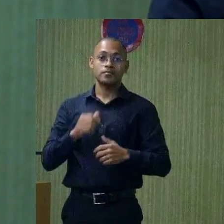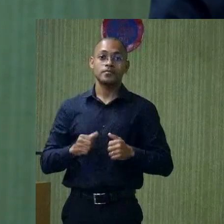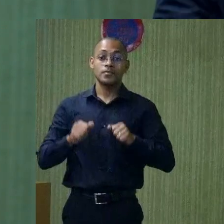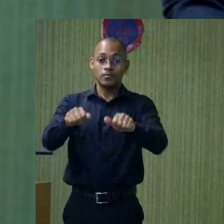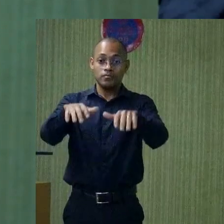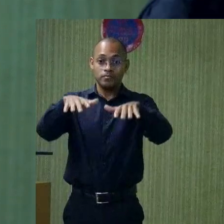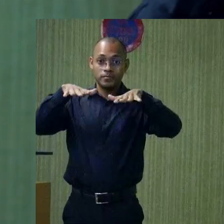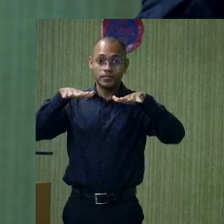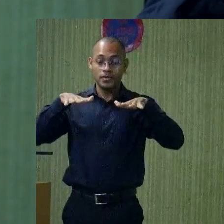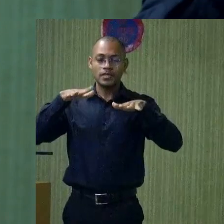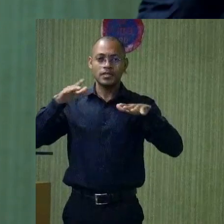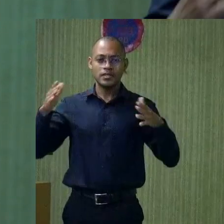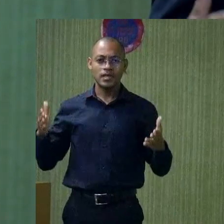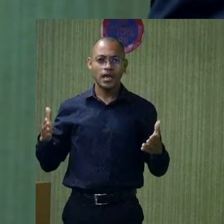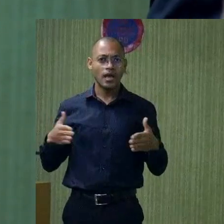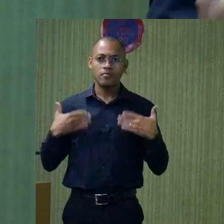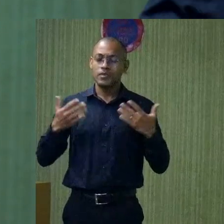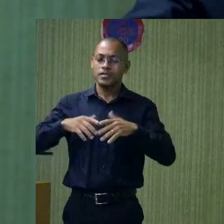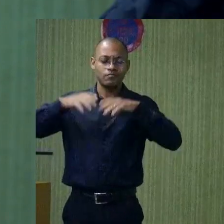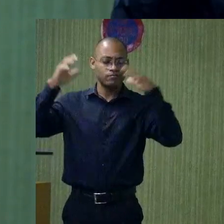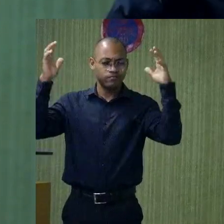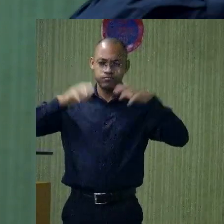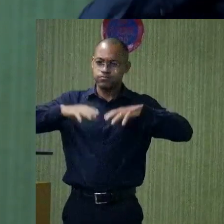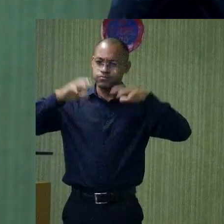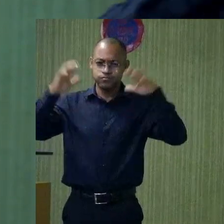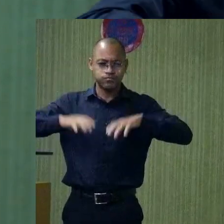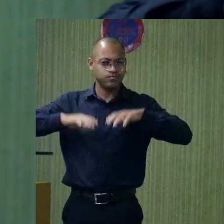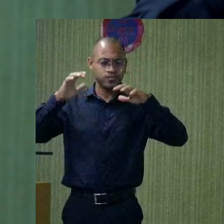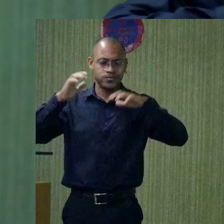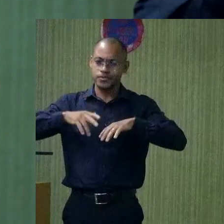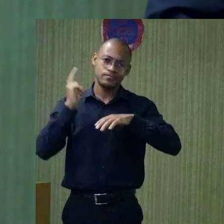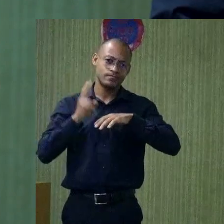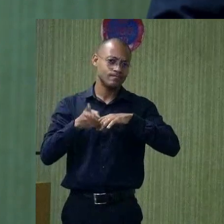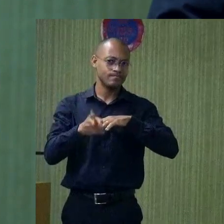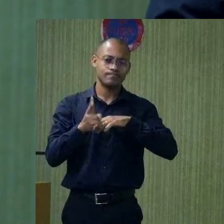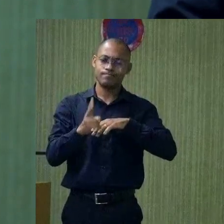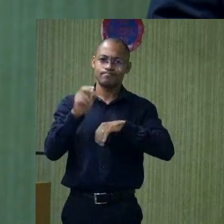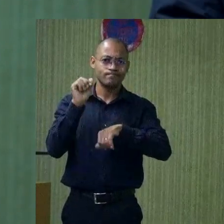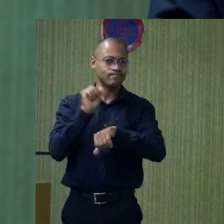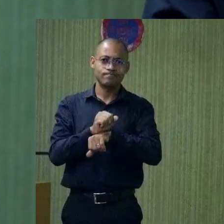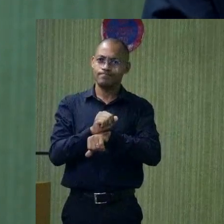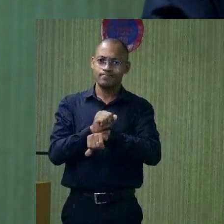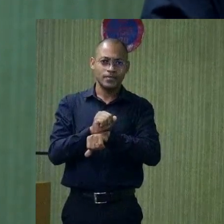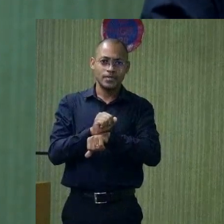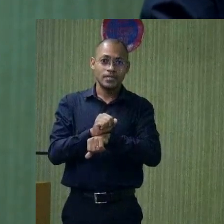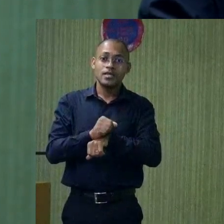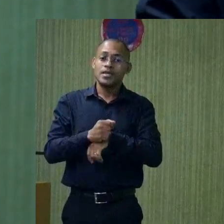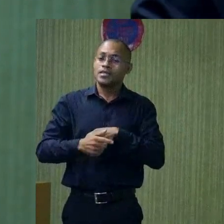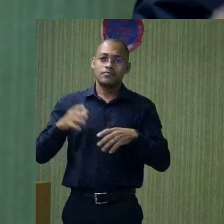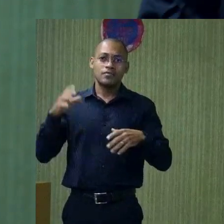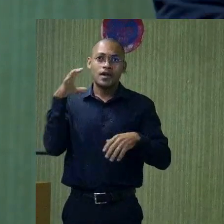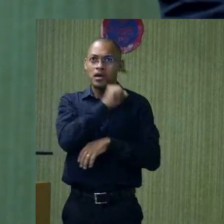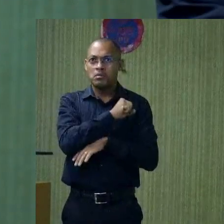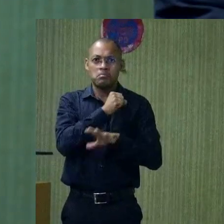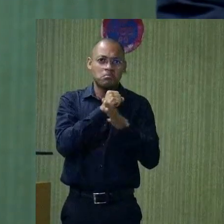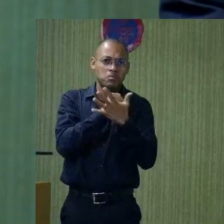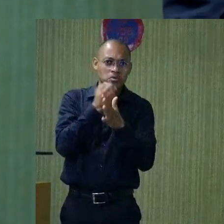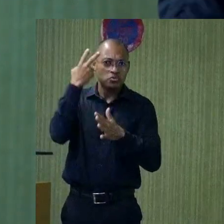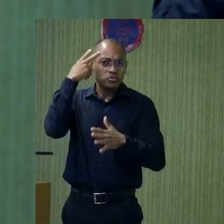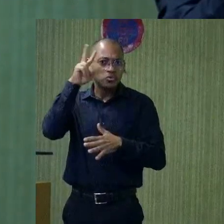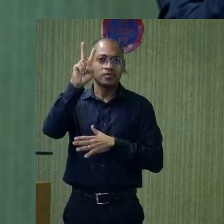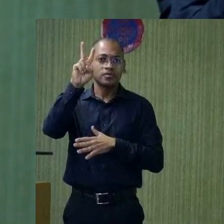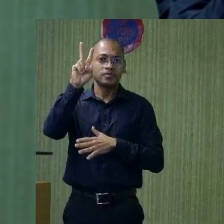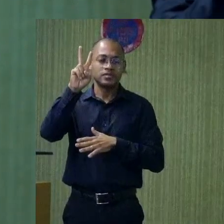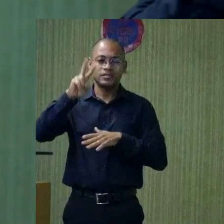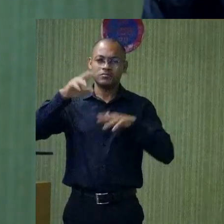quando as chuvas não cessaram no Rio Grande do Sul e foi muito rápido foi em questão de dois dias